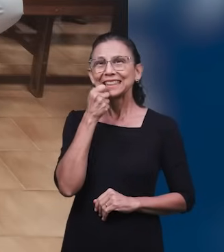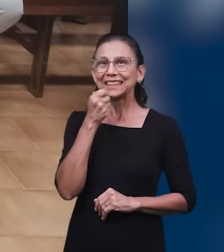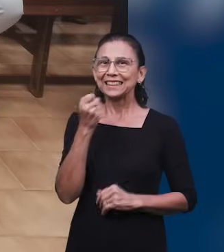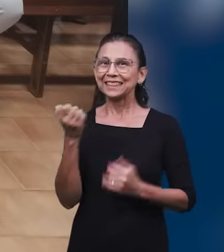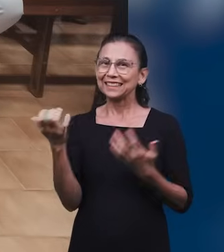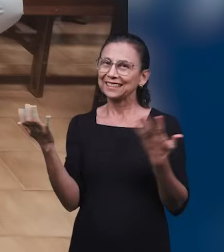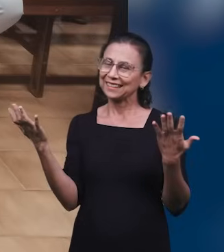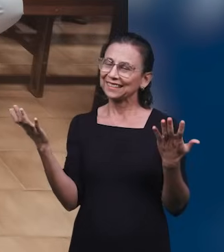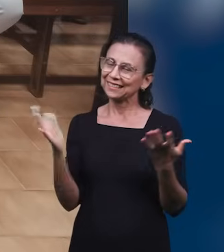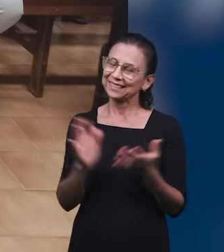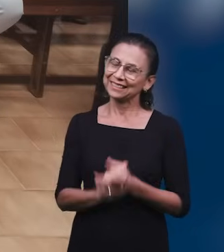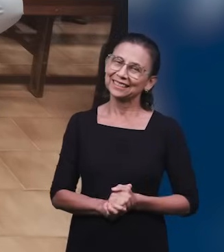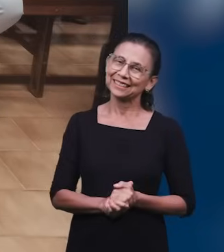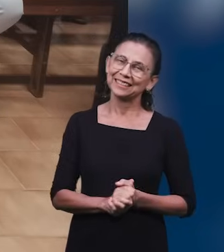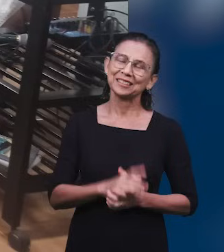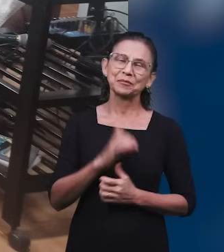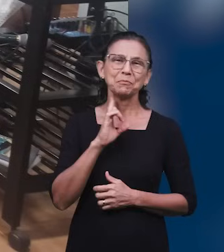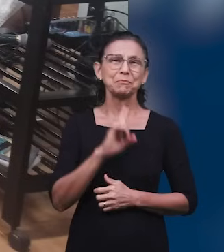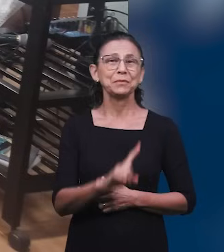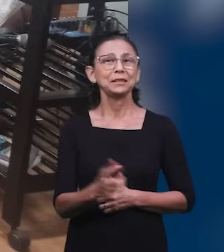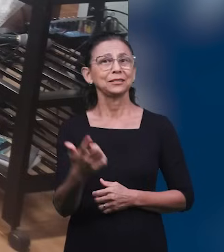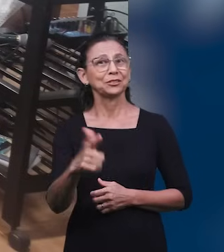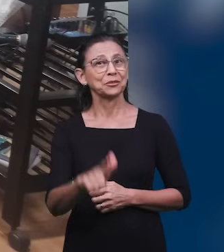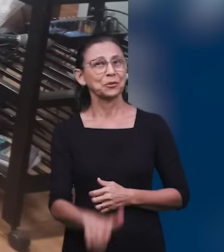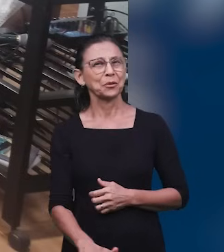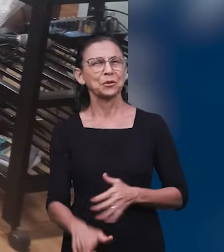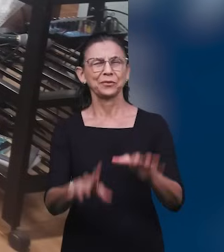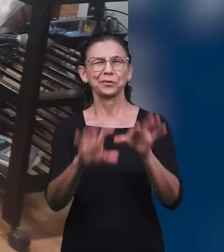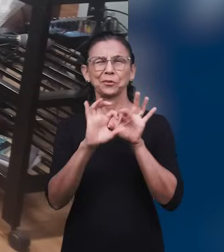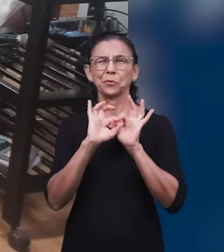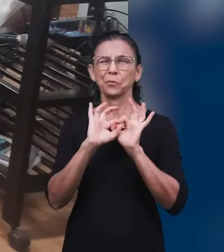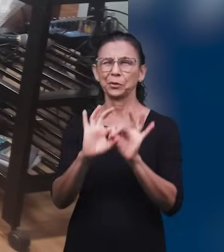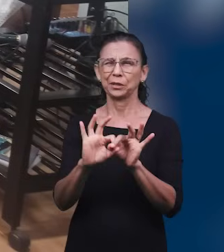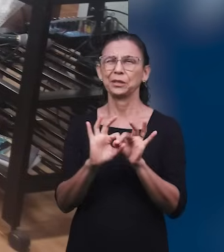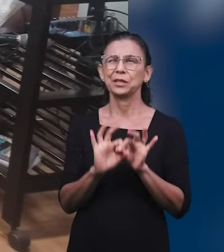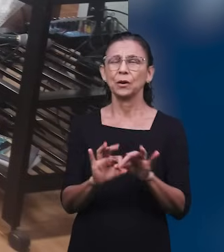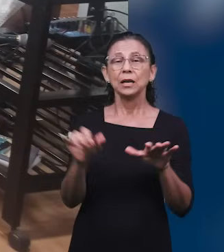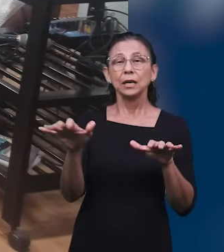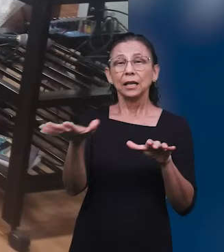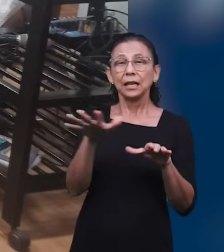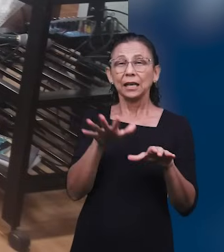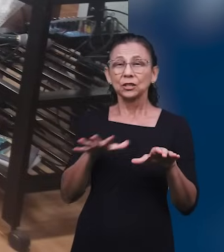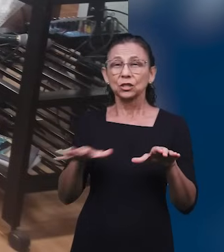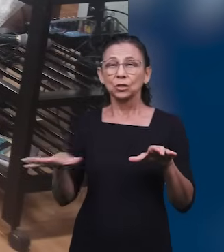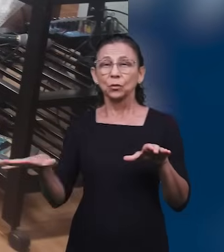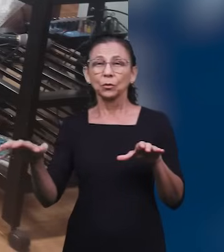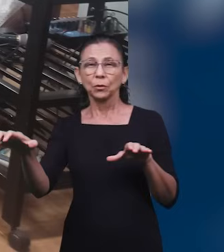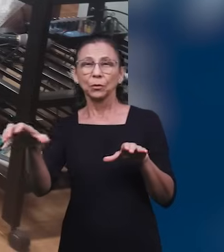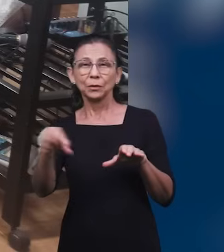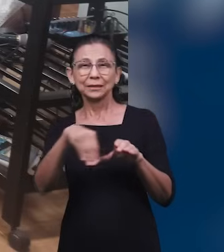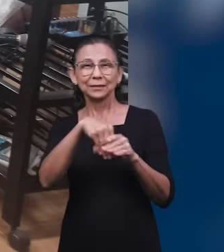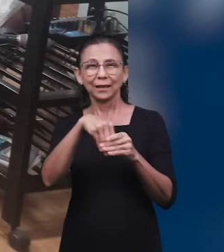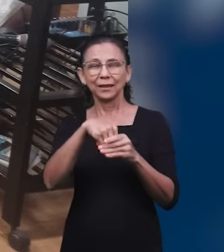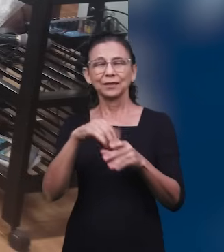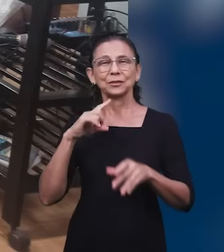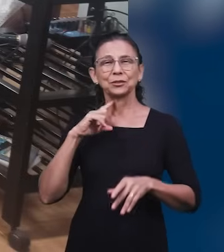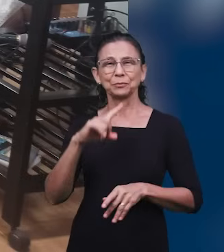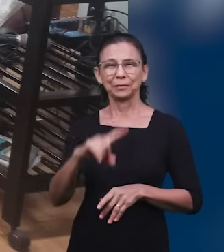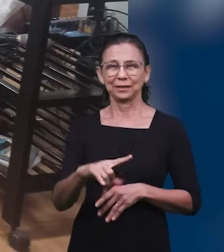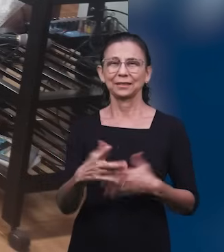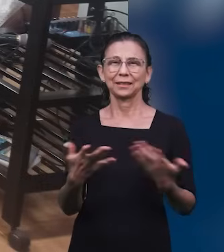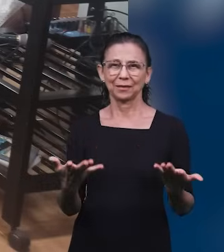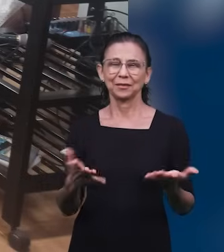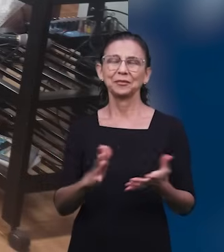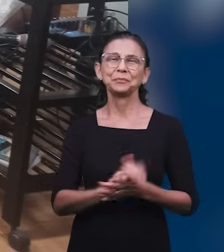de Vargem Bonita, os irmãos de Minas Gerais. Momento de comunhão, né? De glorificação ao nosso Deus. Que Deus abençoe os nossos irmãos